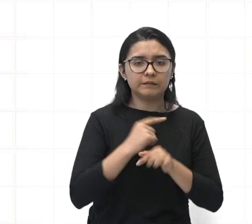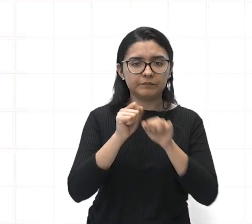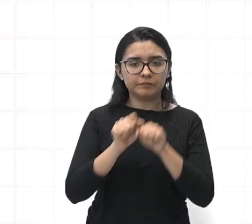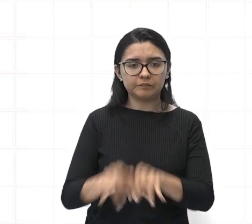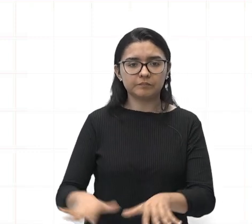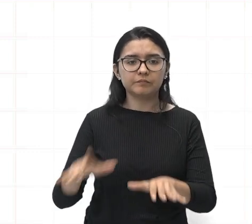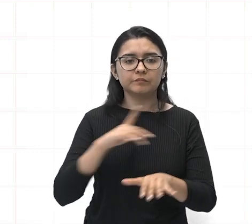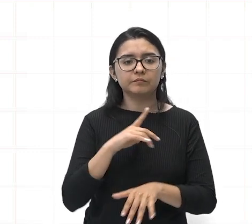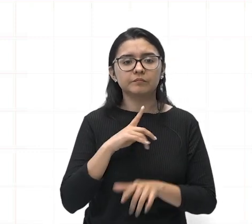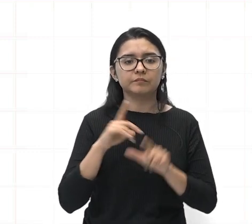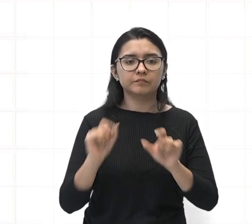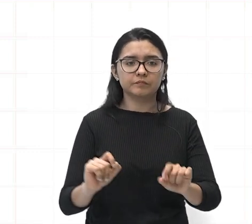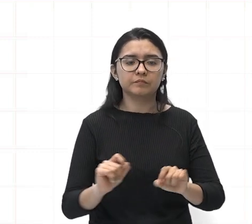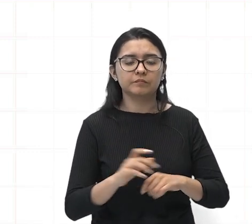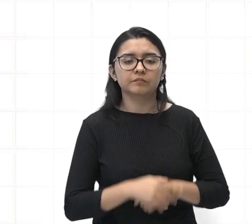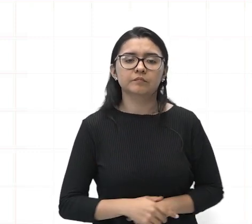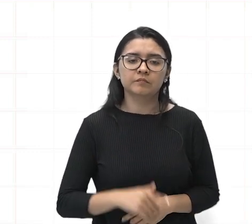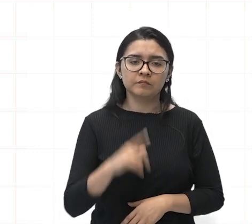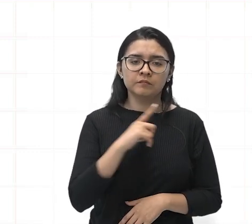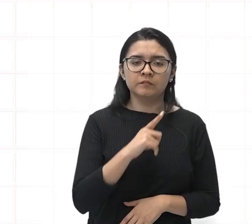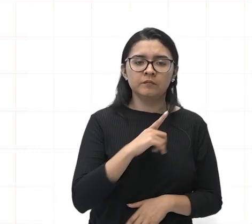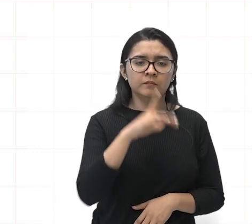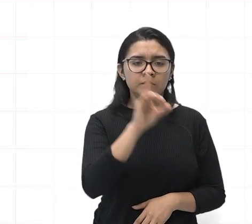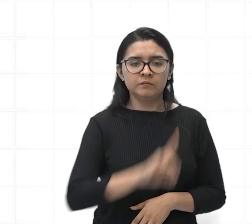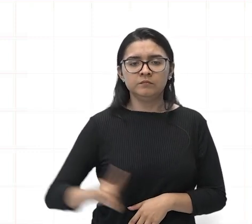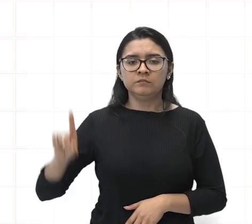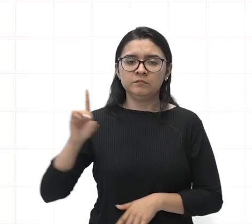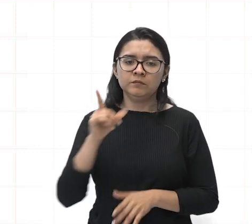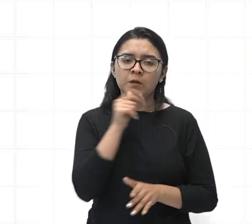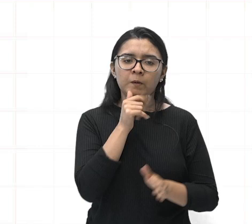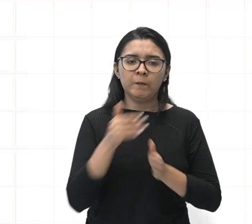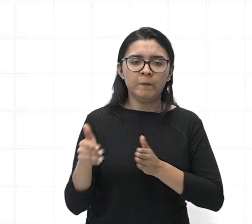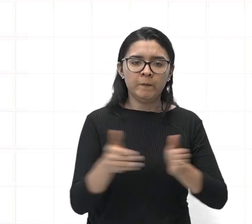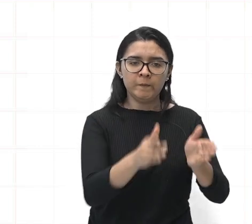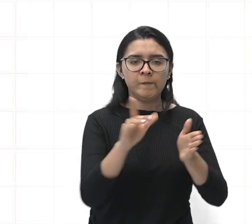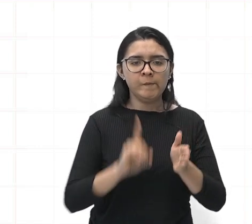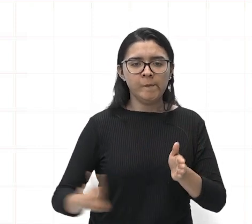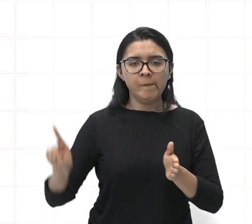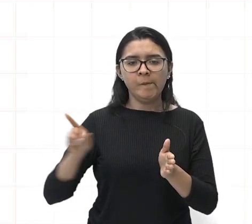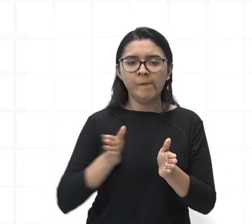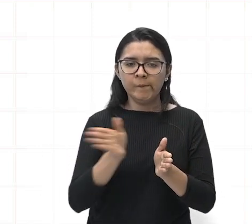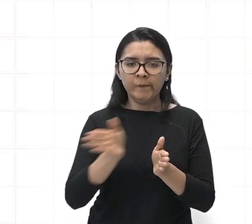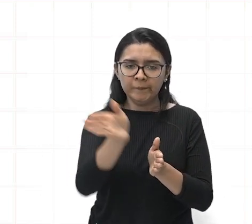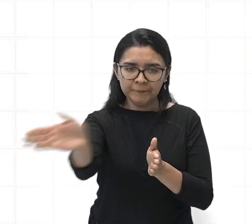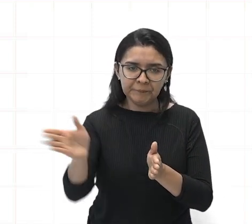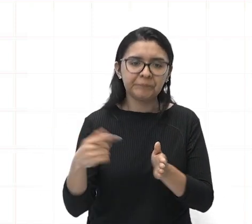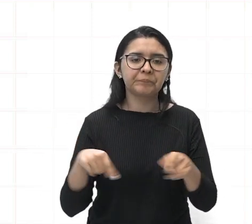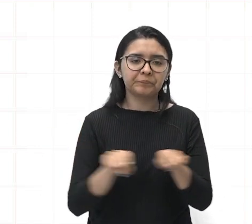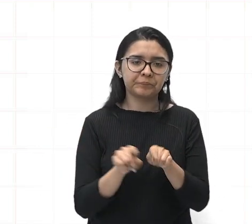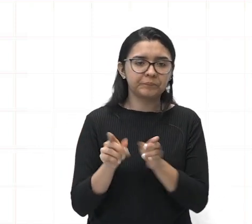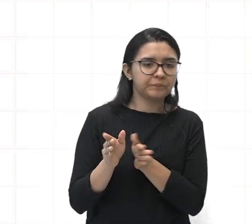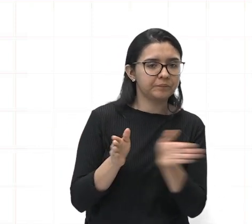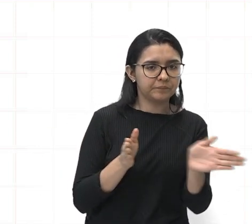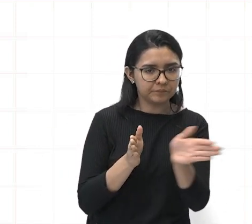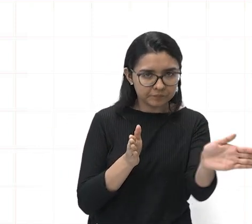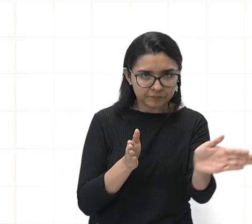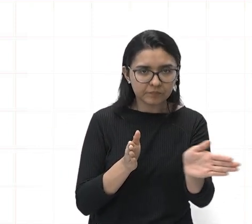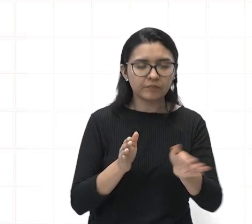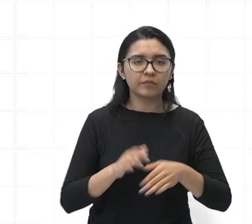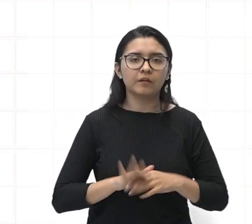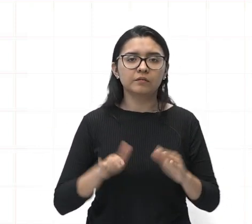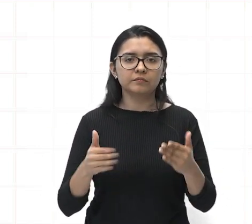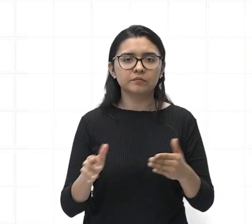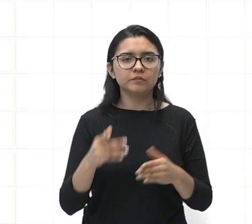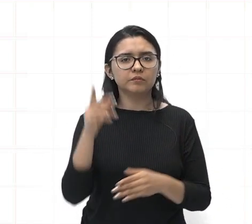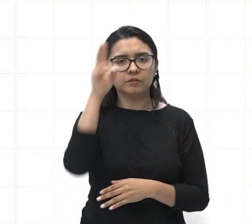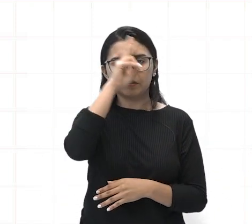nós temos afluentes na margem direita do rio Amazonas e nós temos afluentes na margem esquerda. Então,